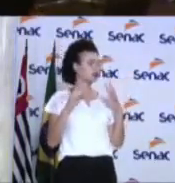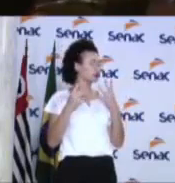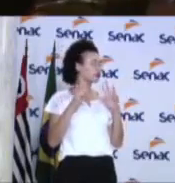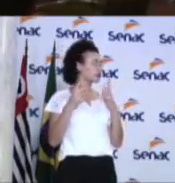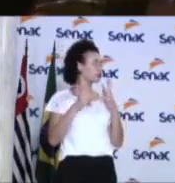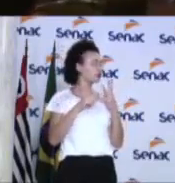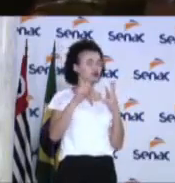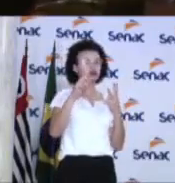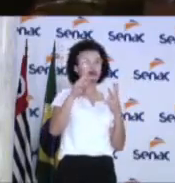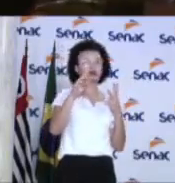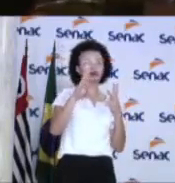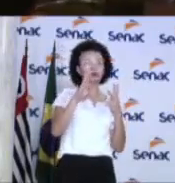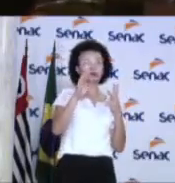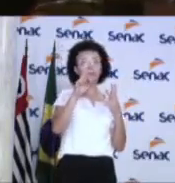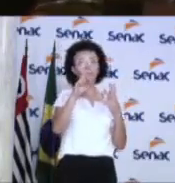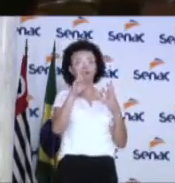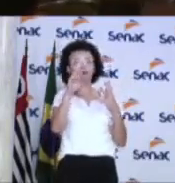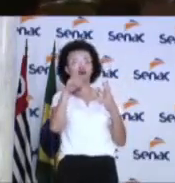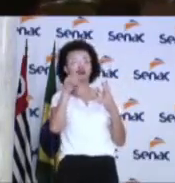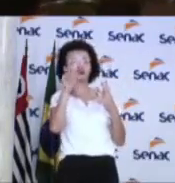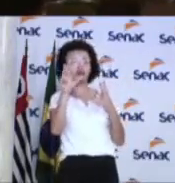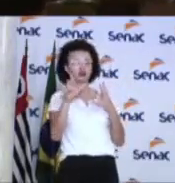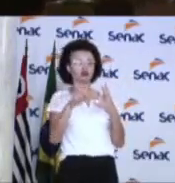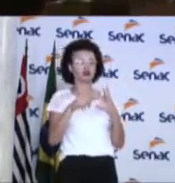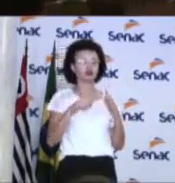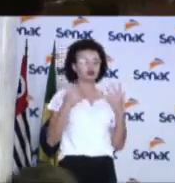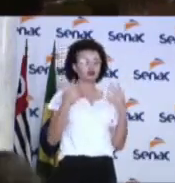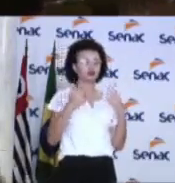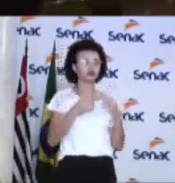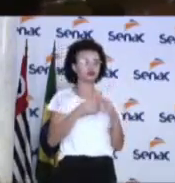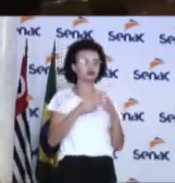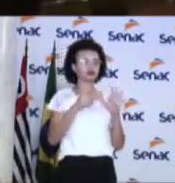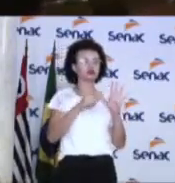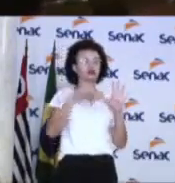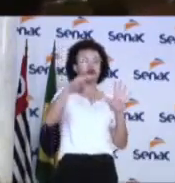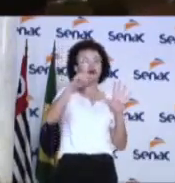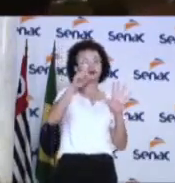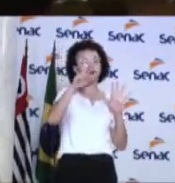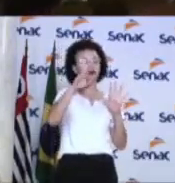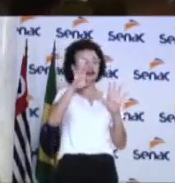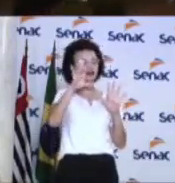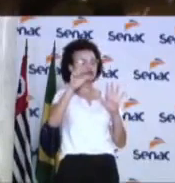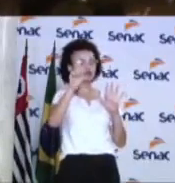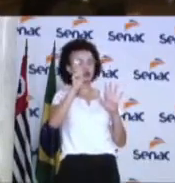Pernil, da UMAP, onde você quiser, por favor. E Marcelo Nogueira,